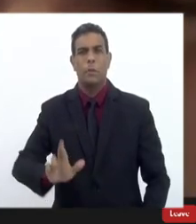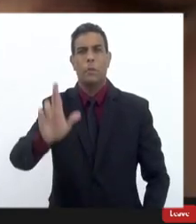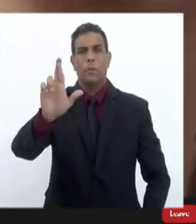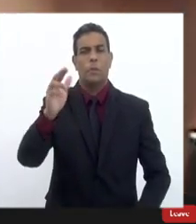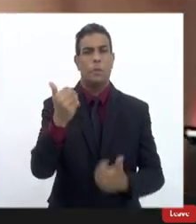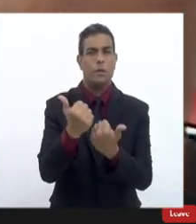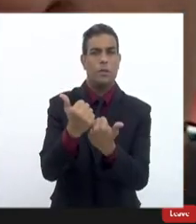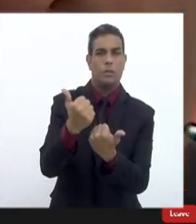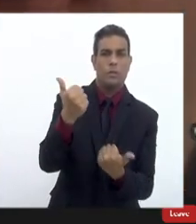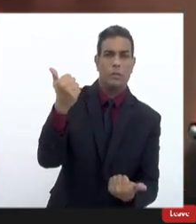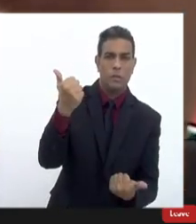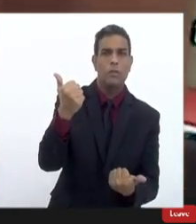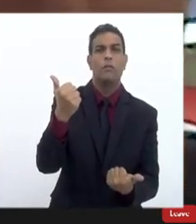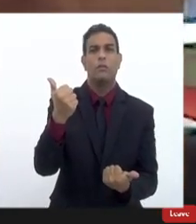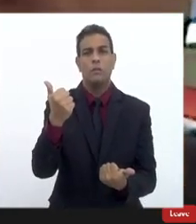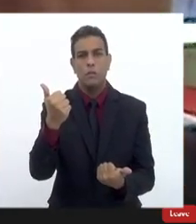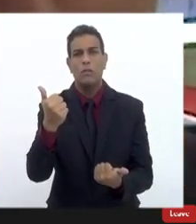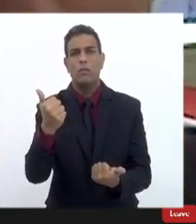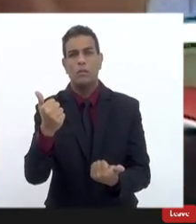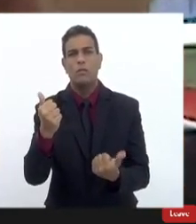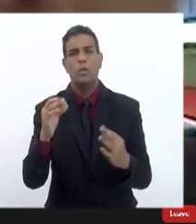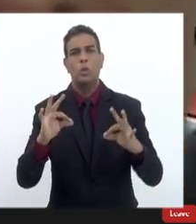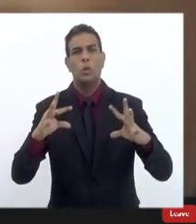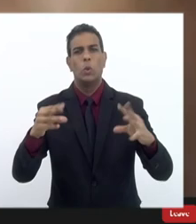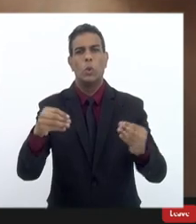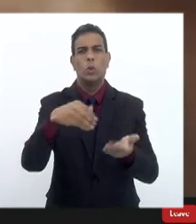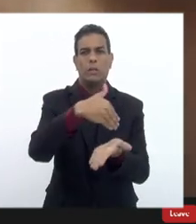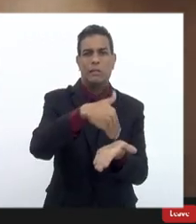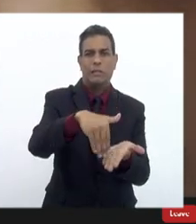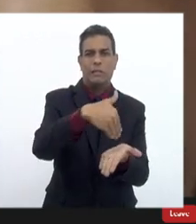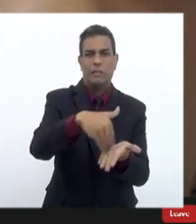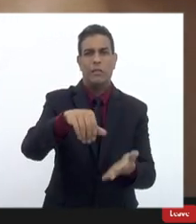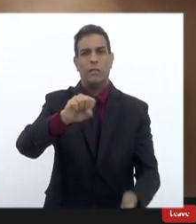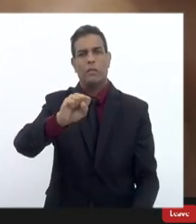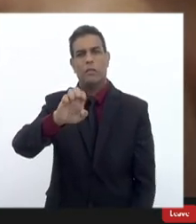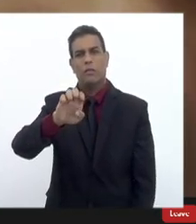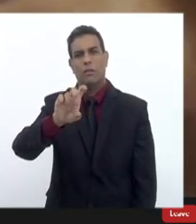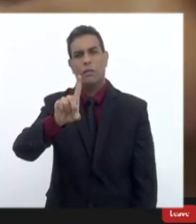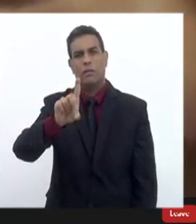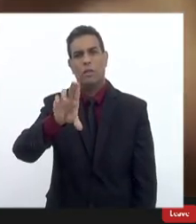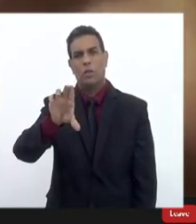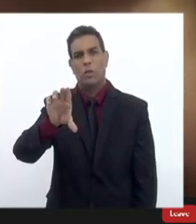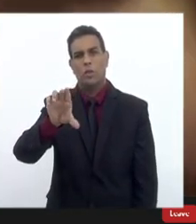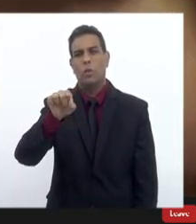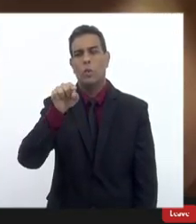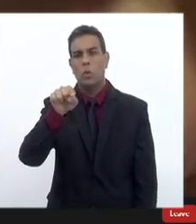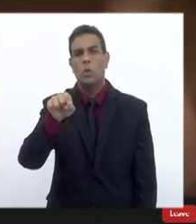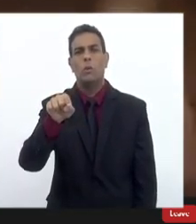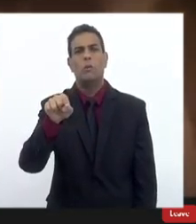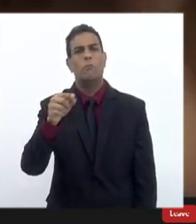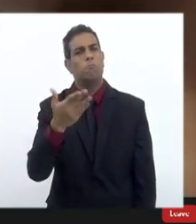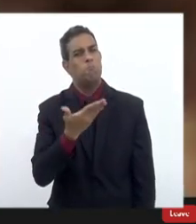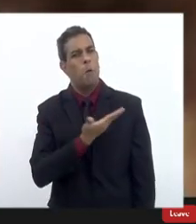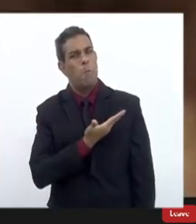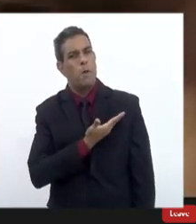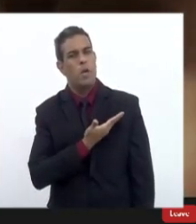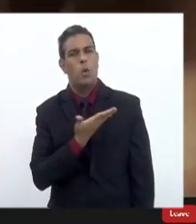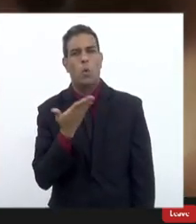subsecretária Joilza, cumprimentar os membros da SEDUC, em nome aqui do nosso amigo